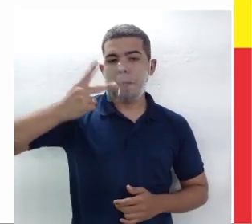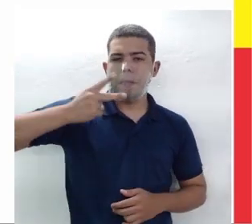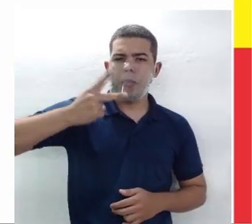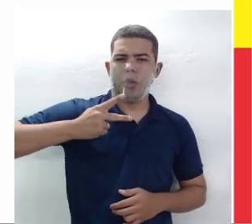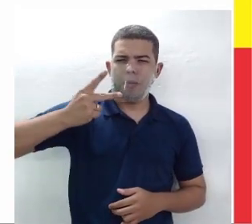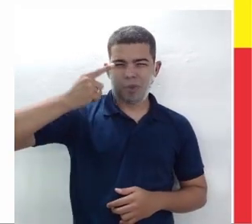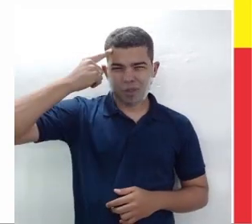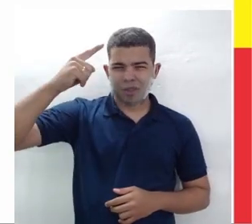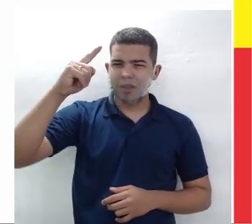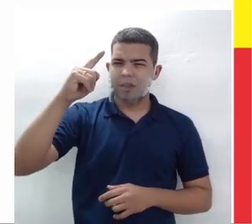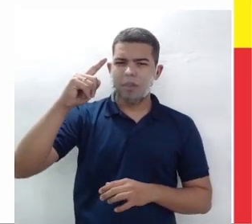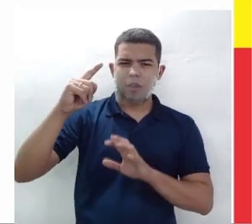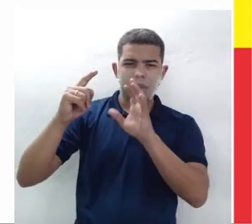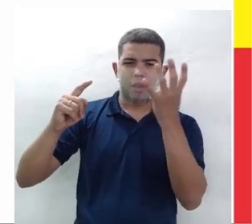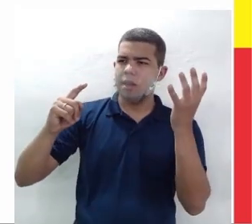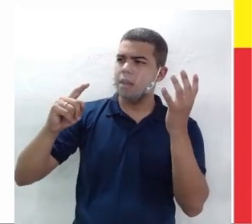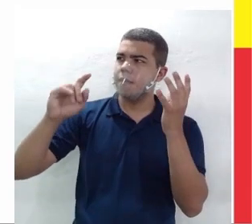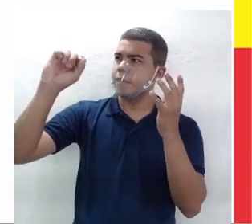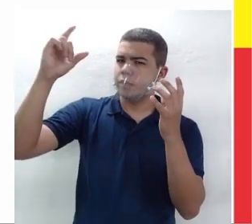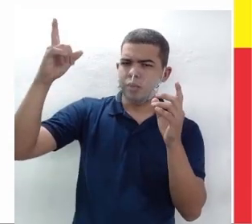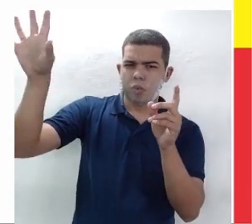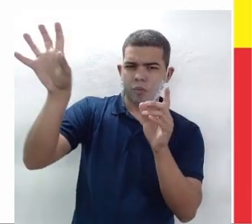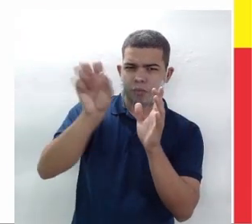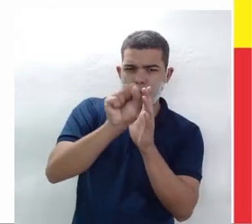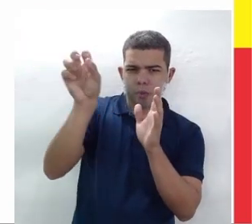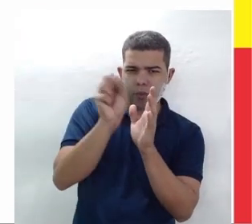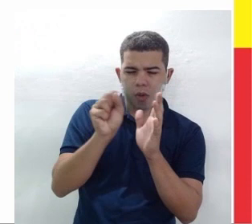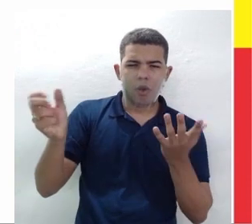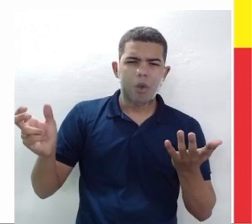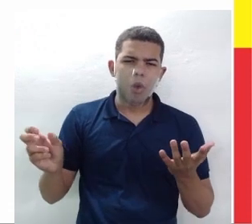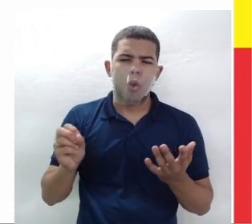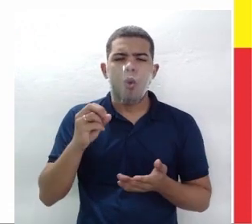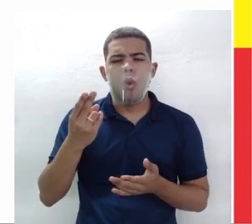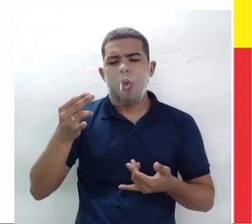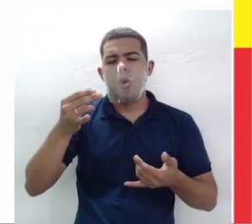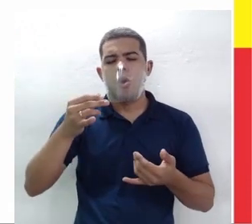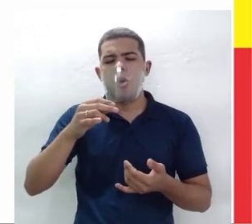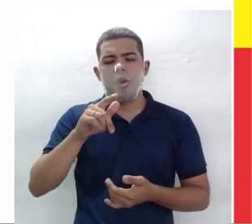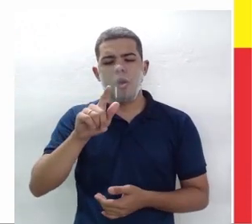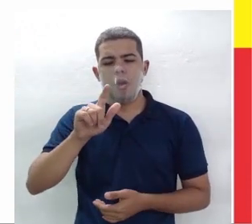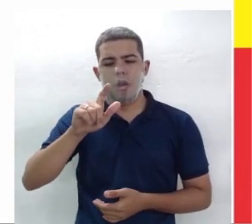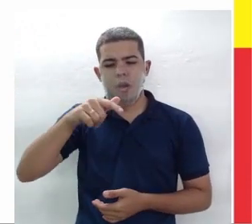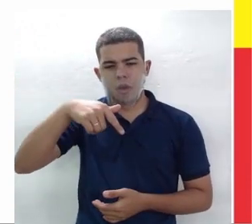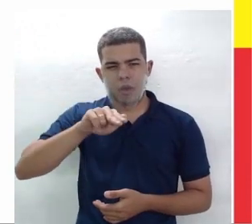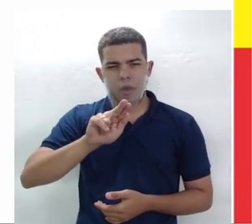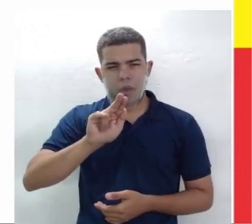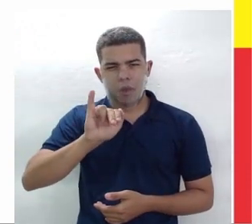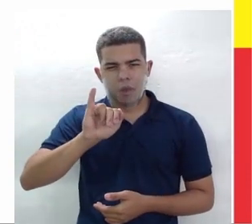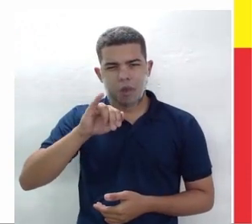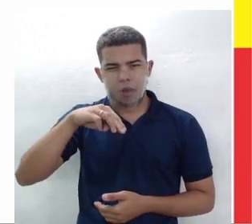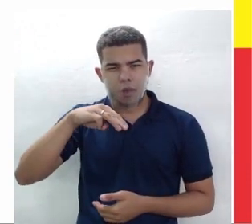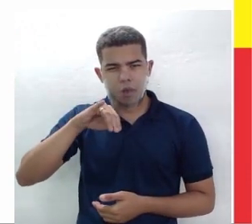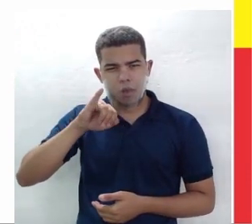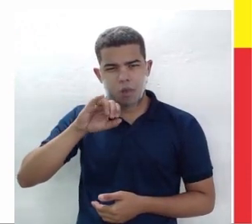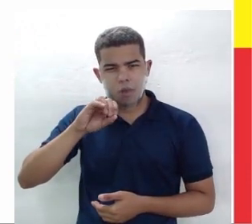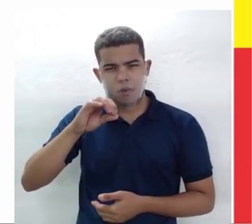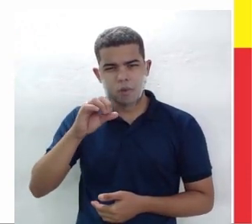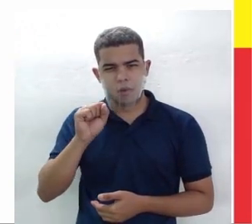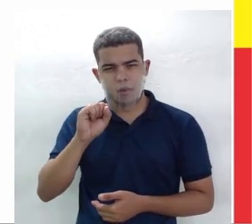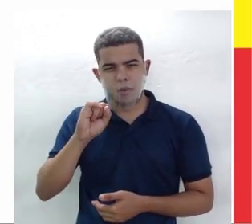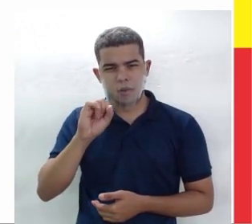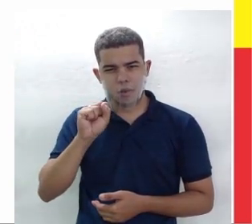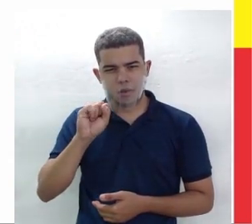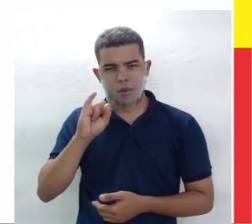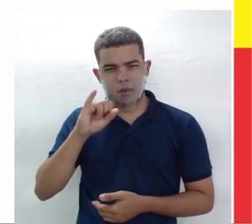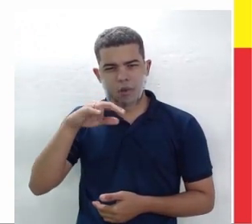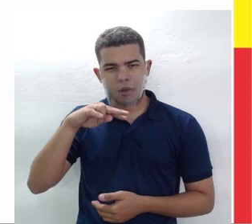fotossíntese ou da quimiossíntese. A gente vê aí, no caso, algumas bactérias